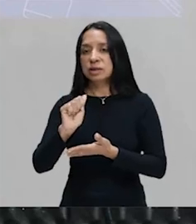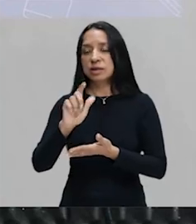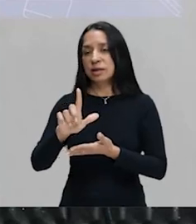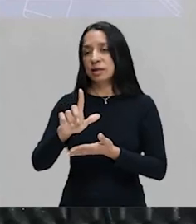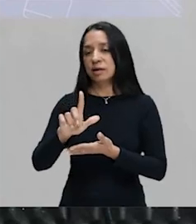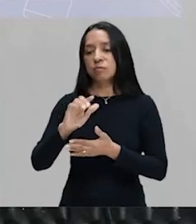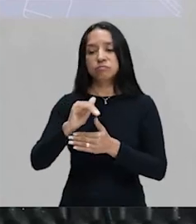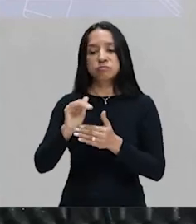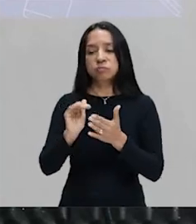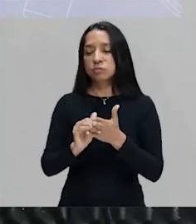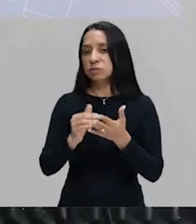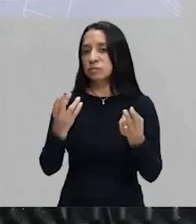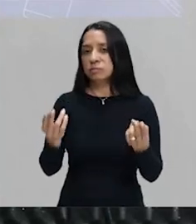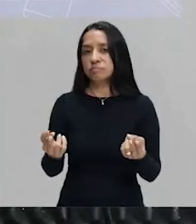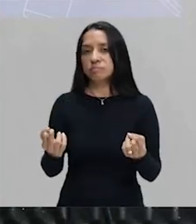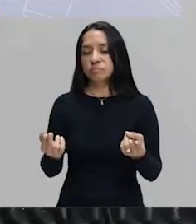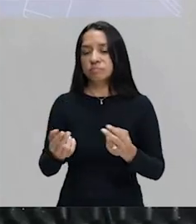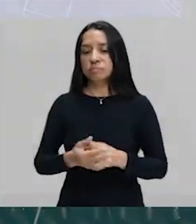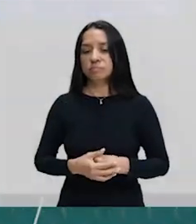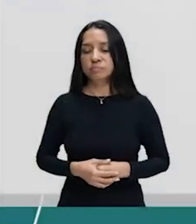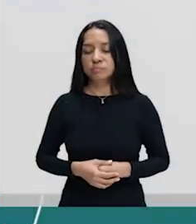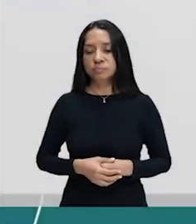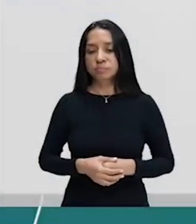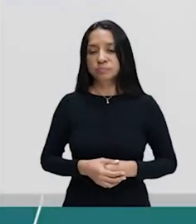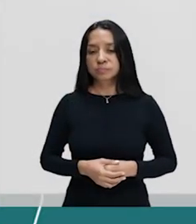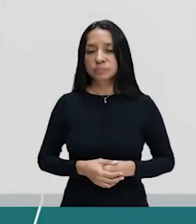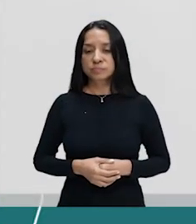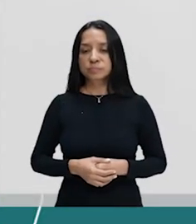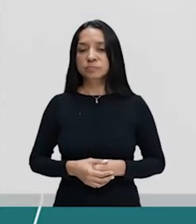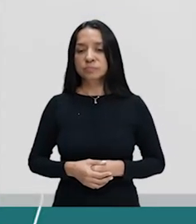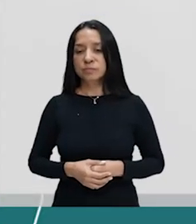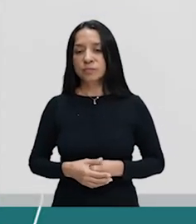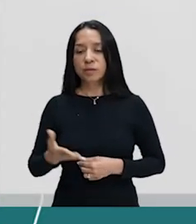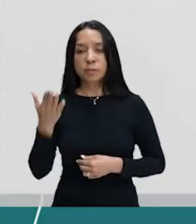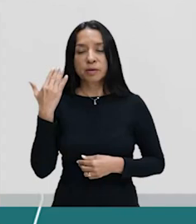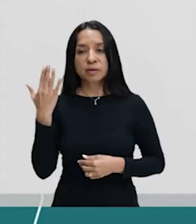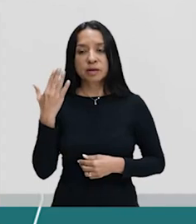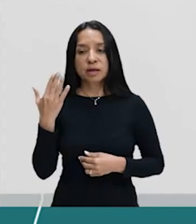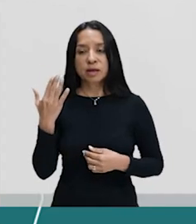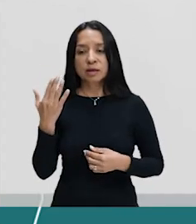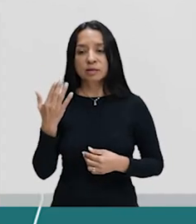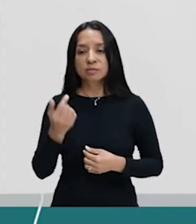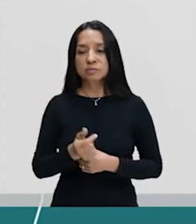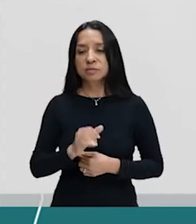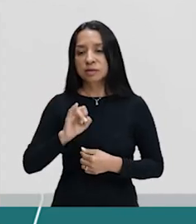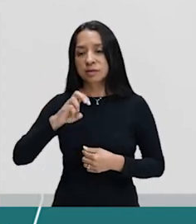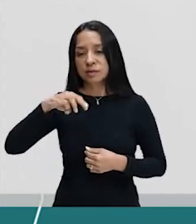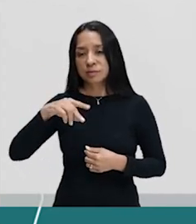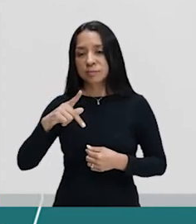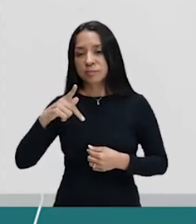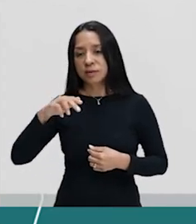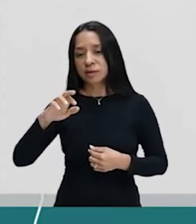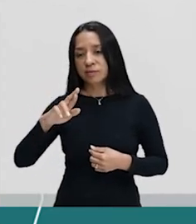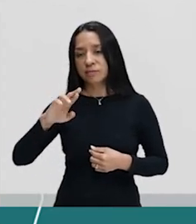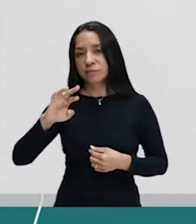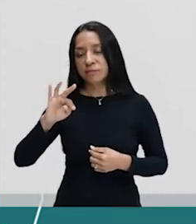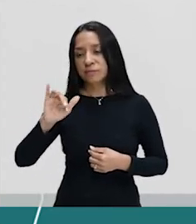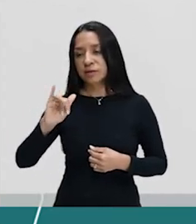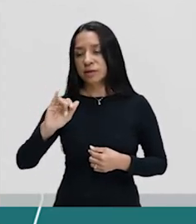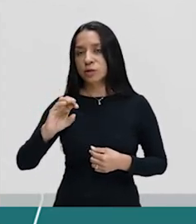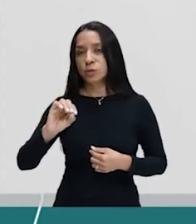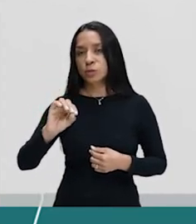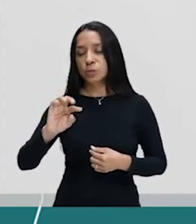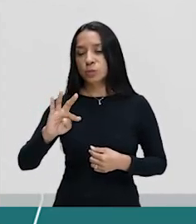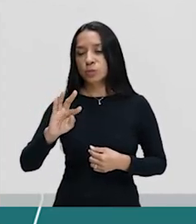todo o tempo da mesma forma. Pretérito imperfeito. tá? Então, pretérito